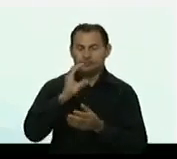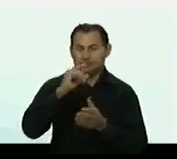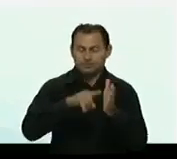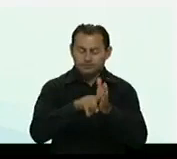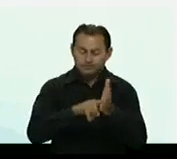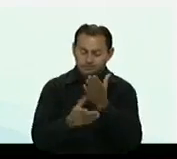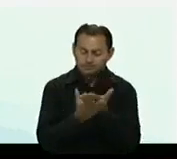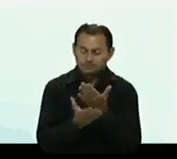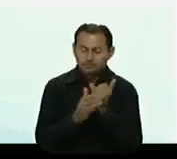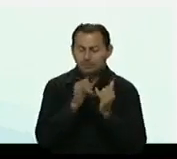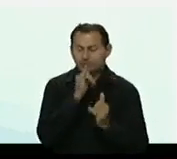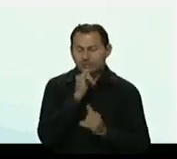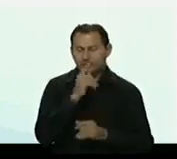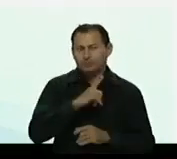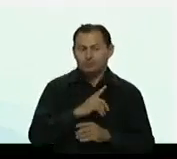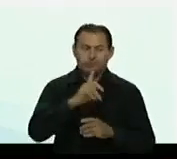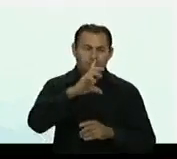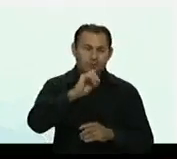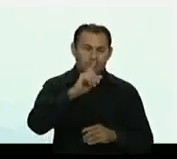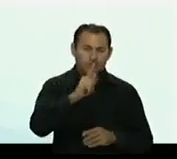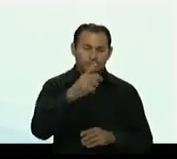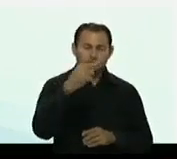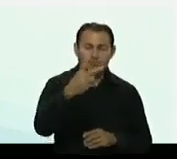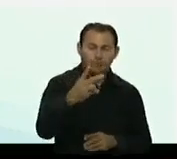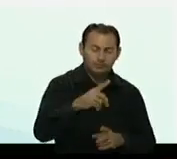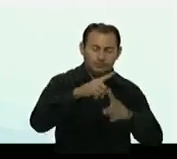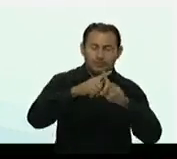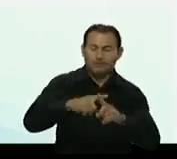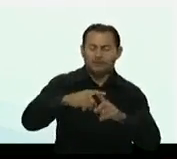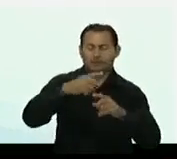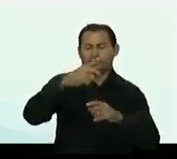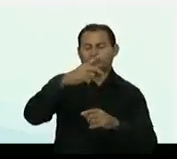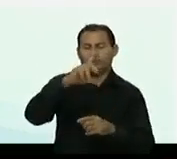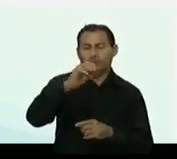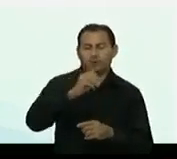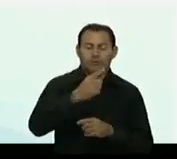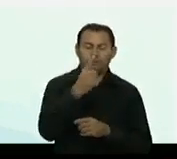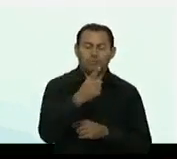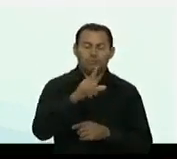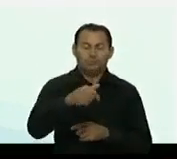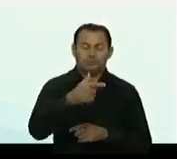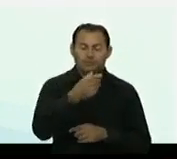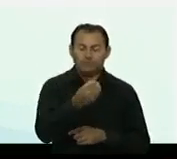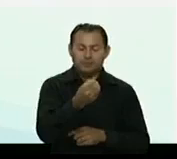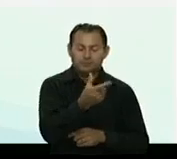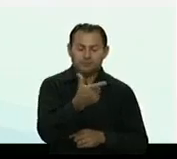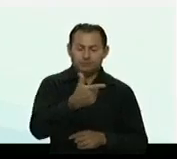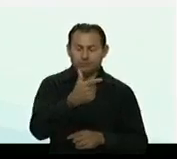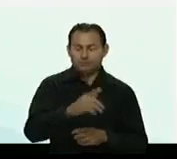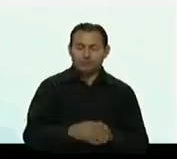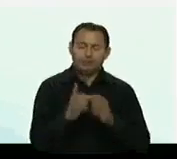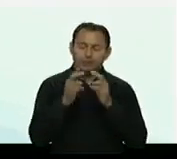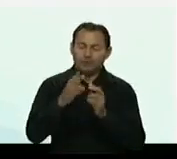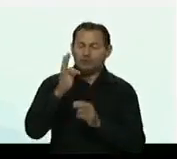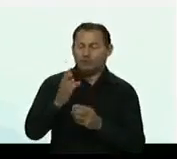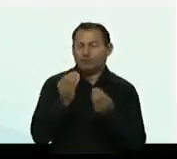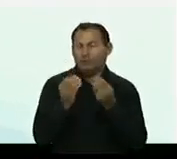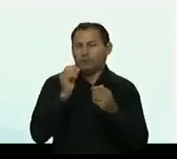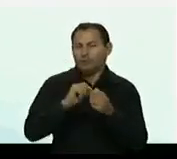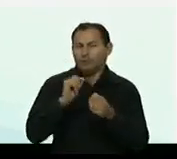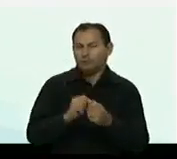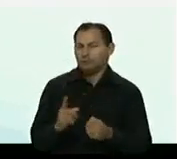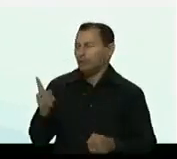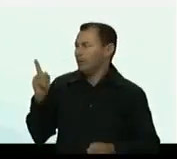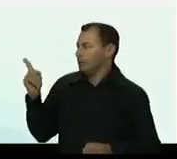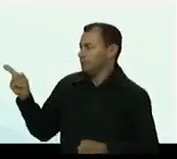por exemplo, teremos log de 2 sobre log de 1,022 igual a t. Como a gente fez isso?